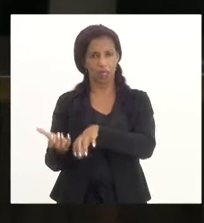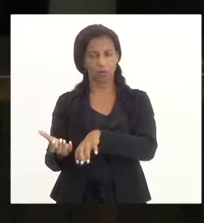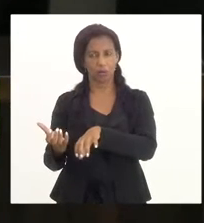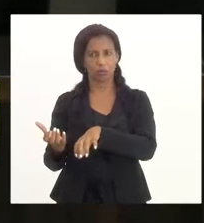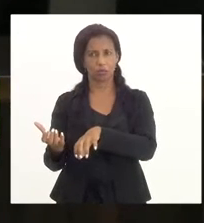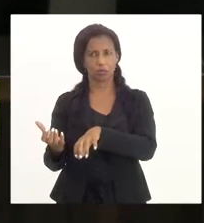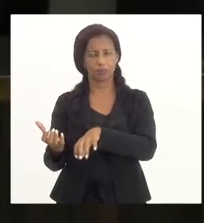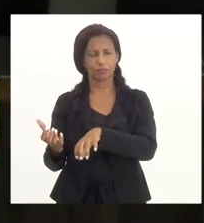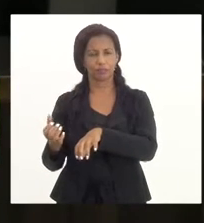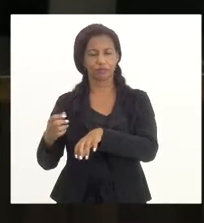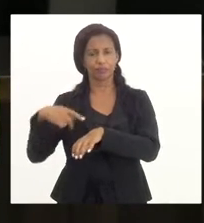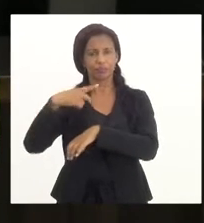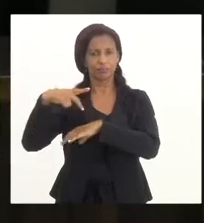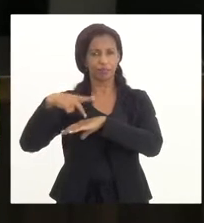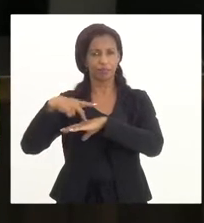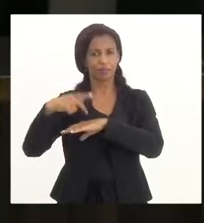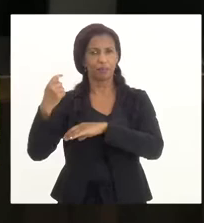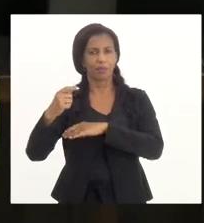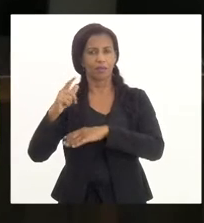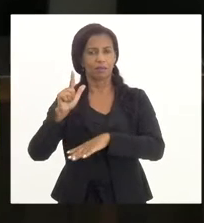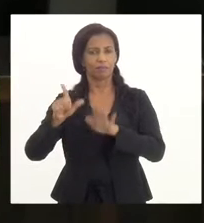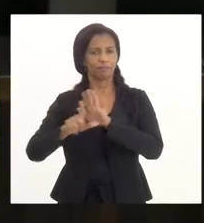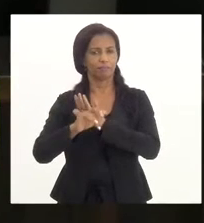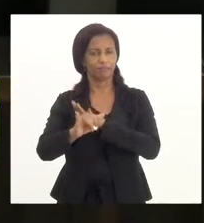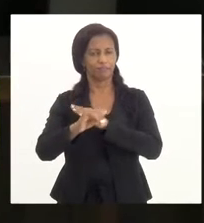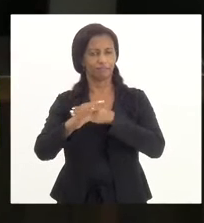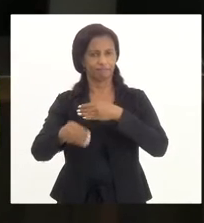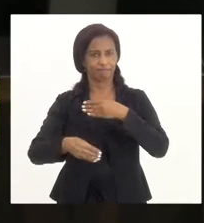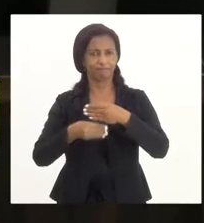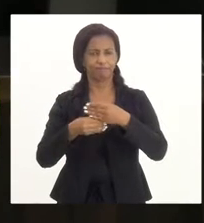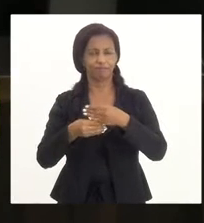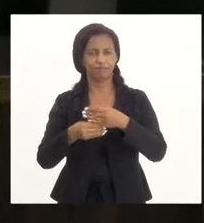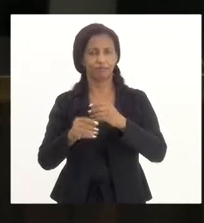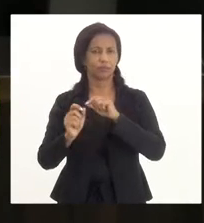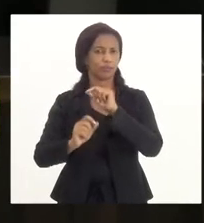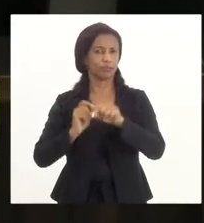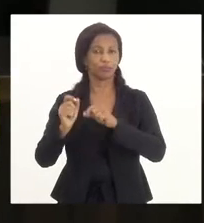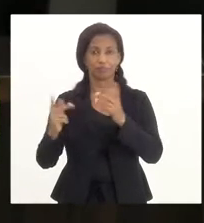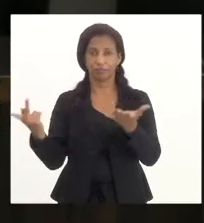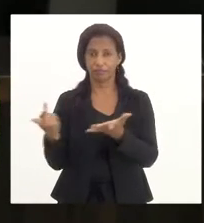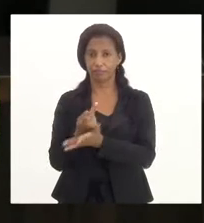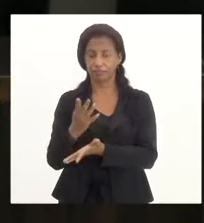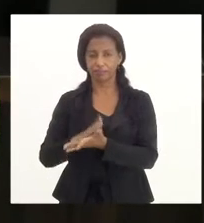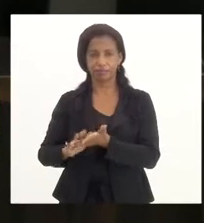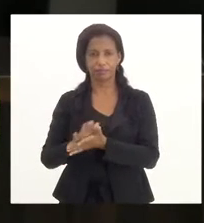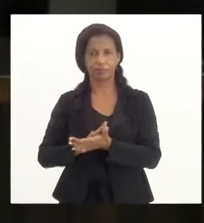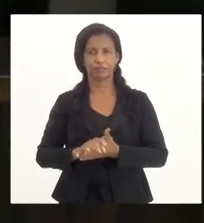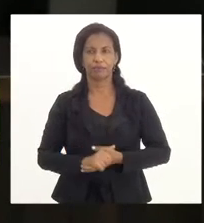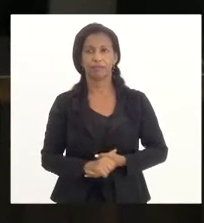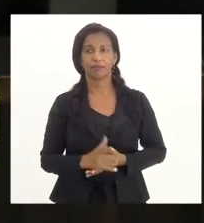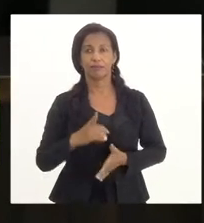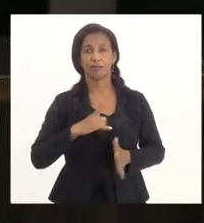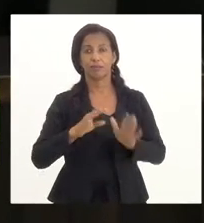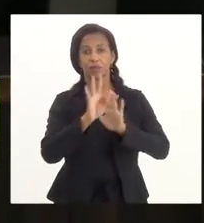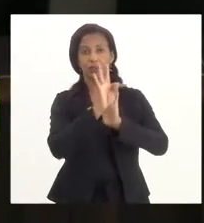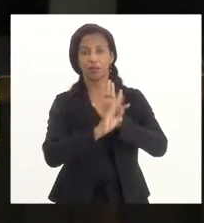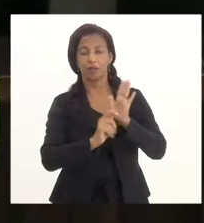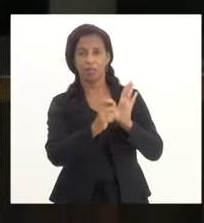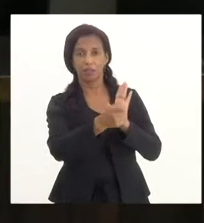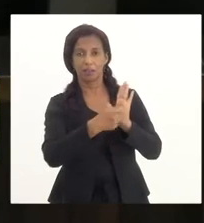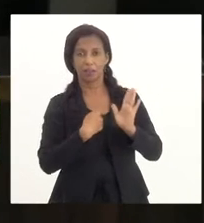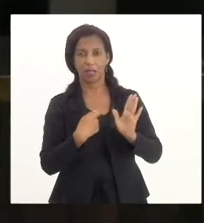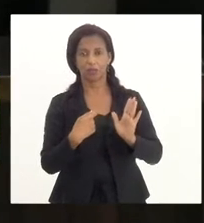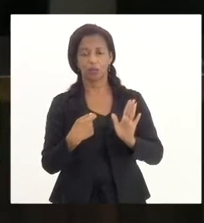ou emenda condicional fato que não aconteceu hora então nós temos um termo assinado